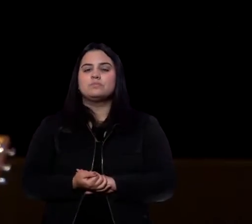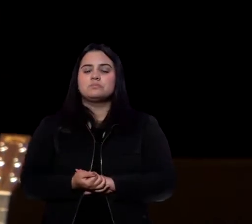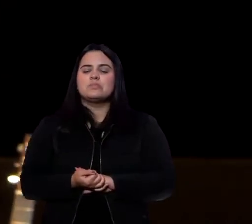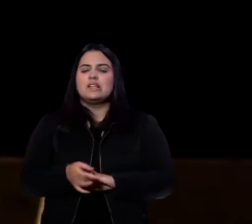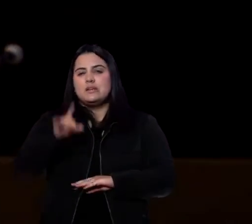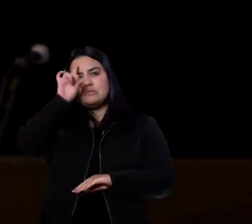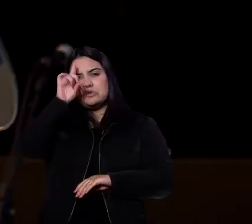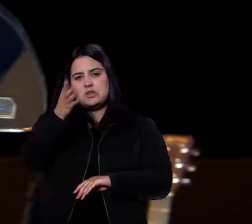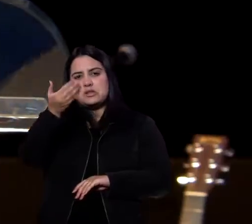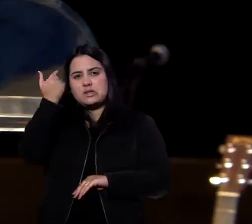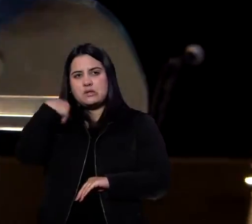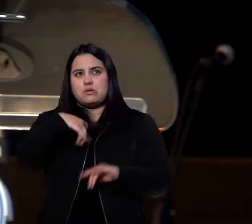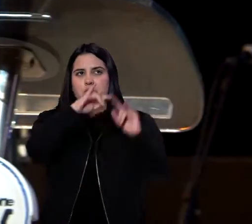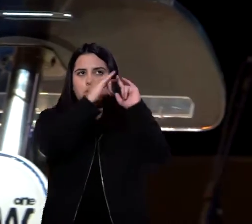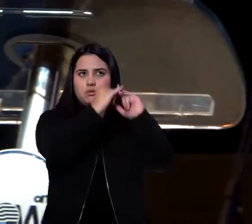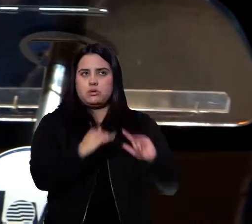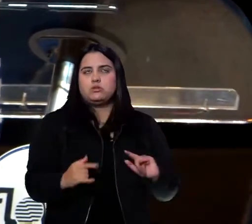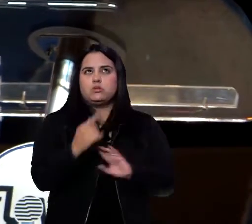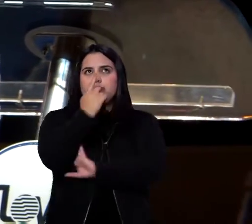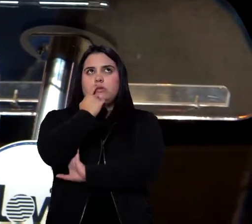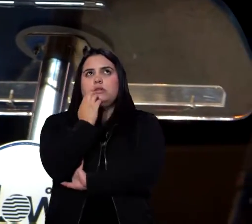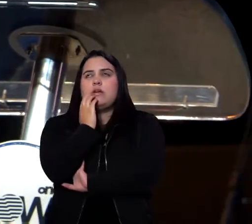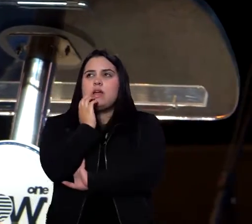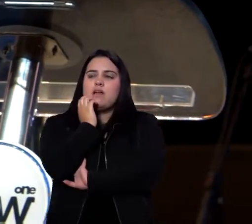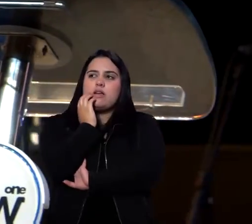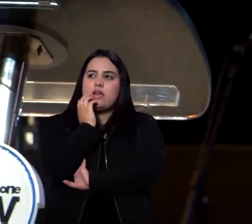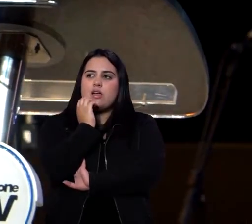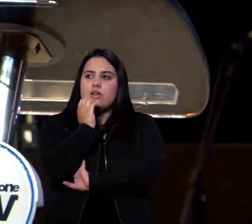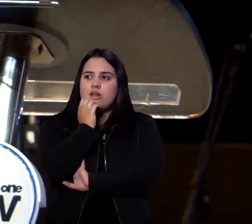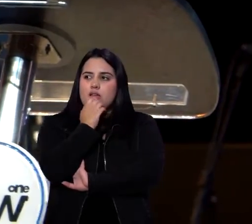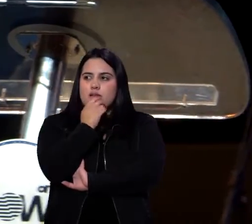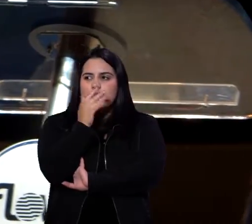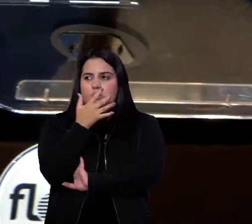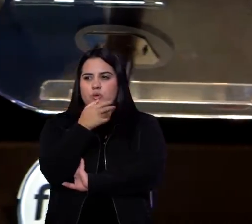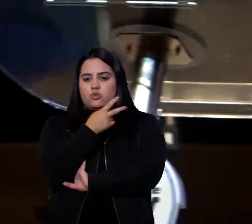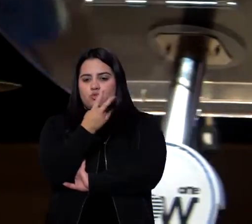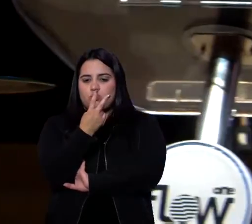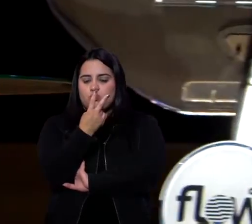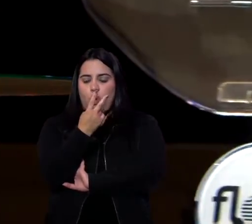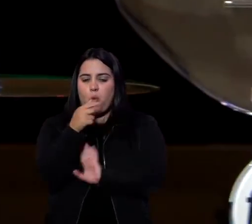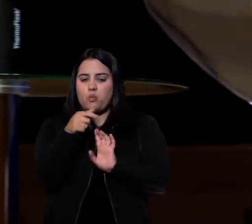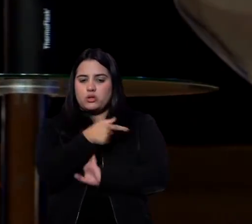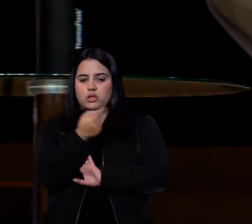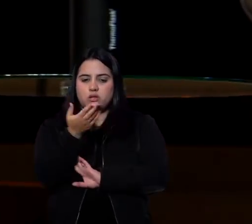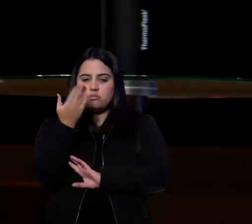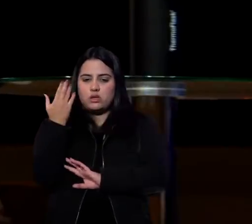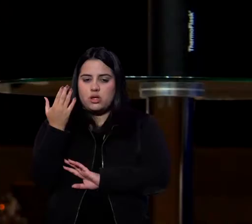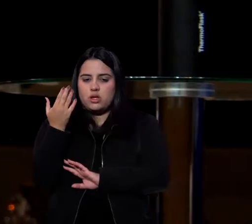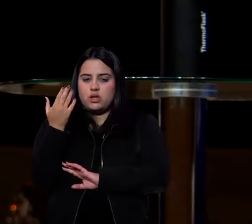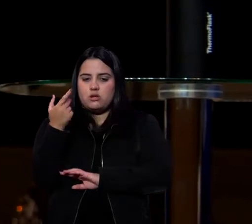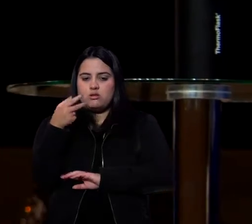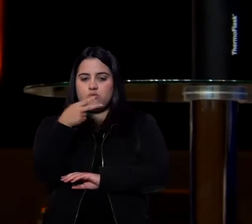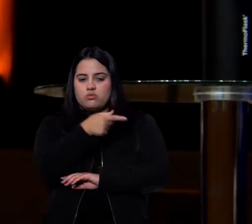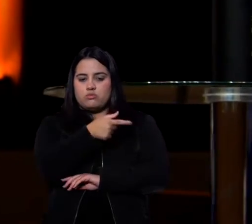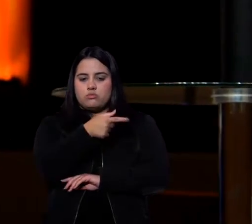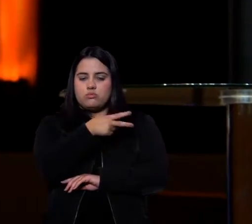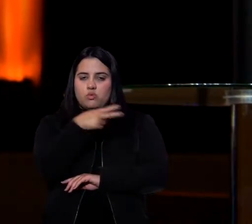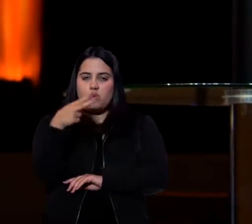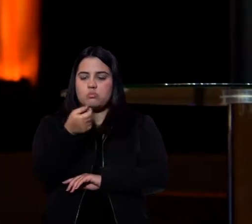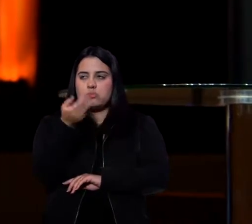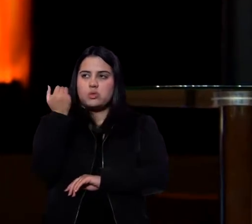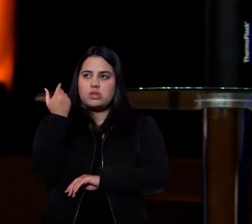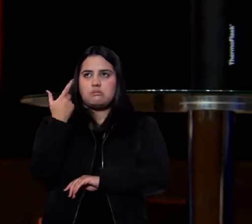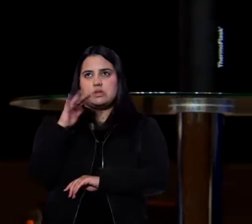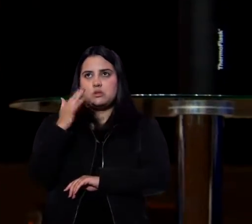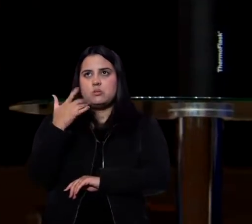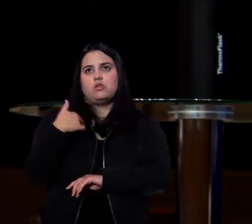retiro, tô pensando, não sei, faz umas 2 semanas, eu acho que foi. Faz umas 2 semanas que eu estava num retiro. Foi muito